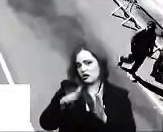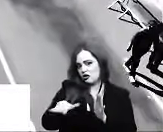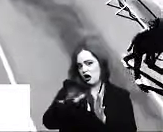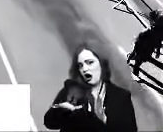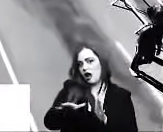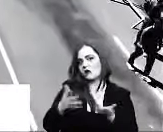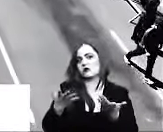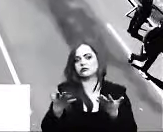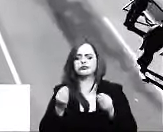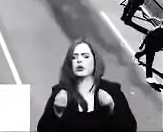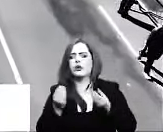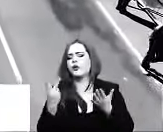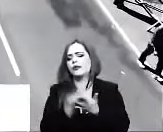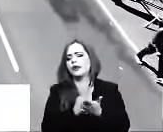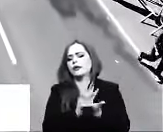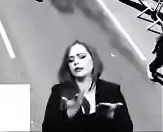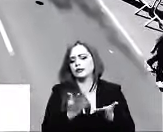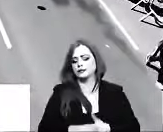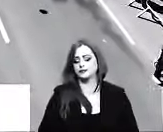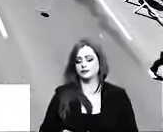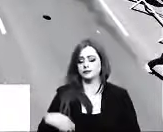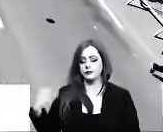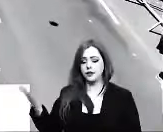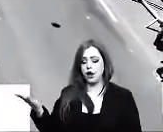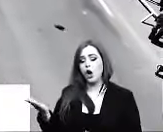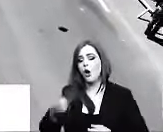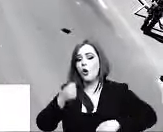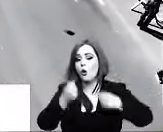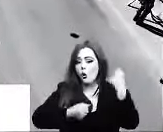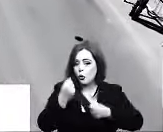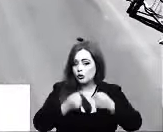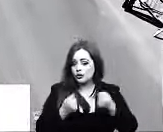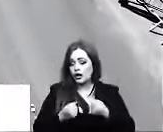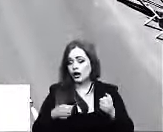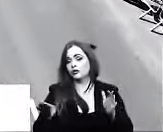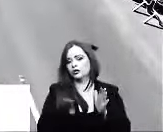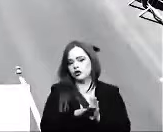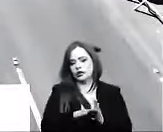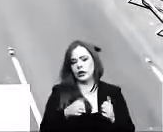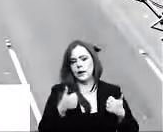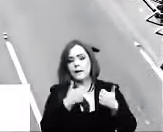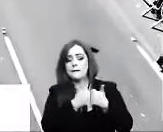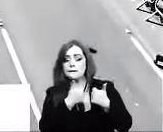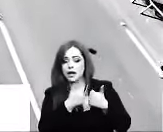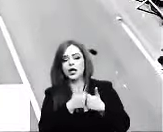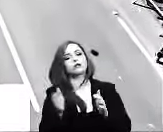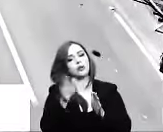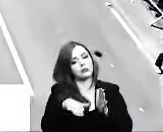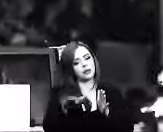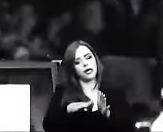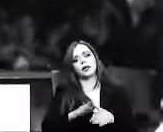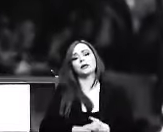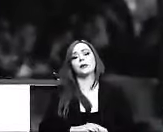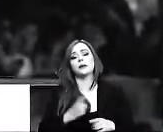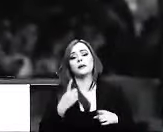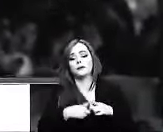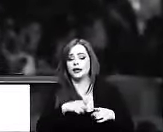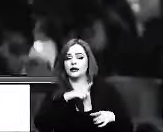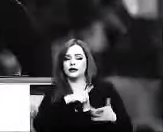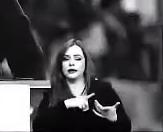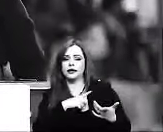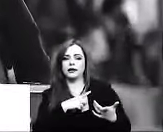constrangimento ao qual o embaixador brasileiro foi submetido em Israel. Isso sim é inaceitável. Não a fala do